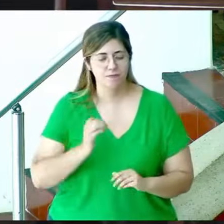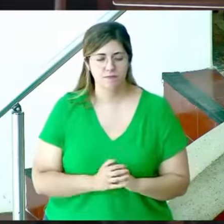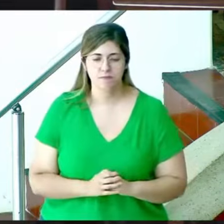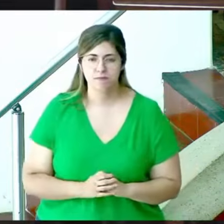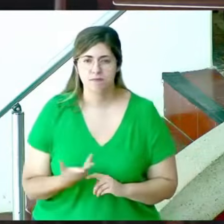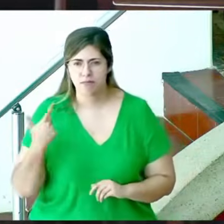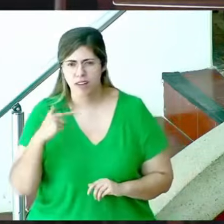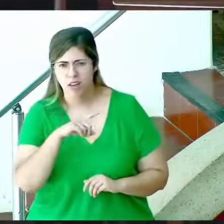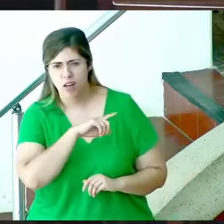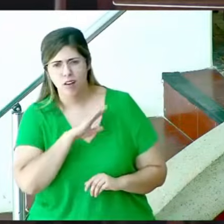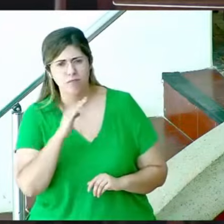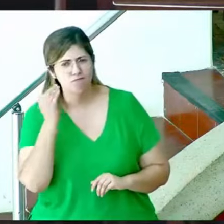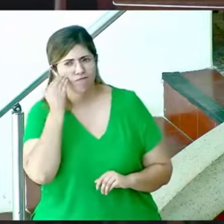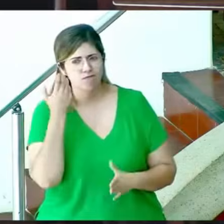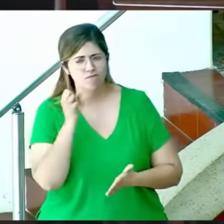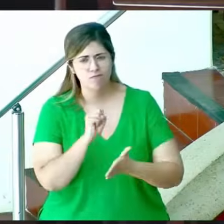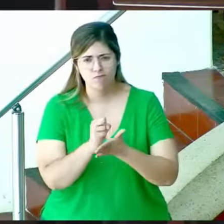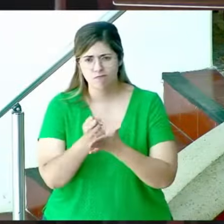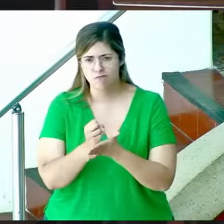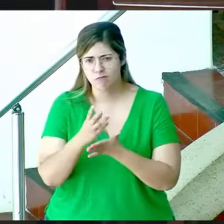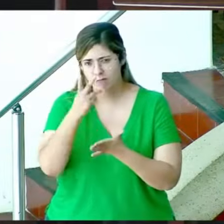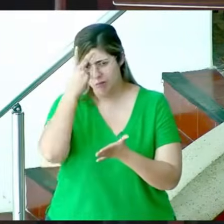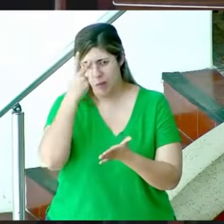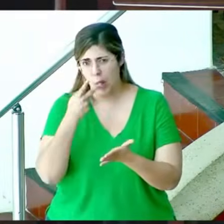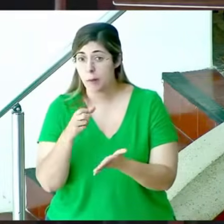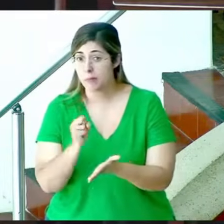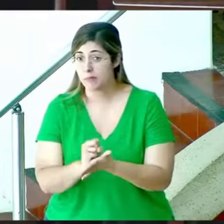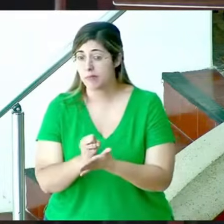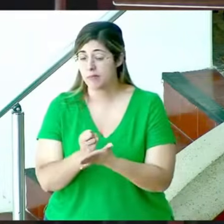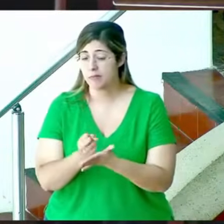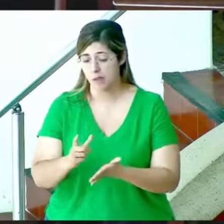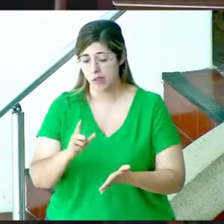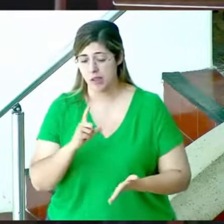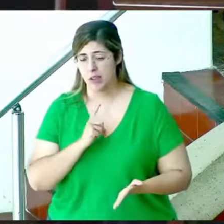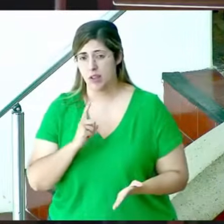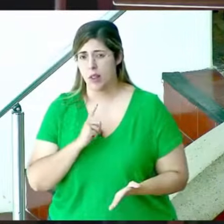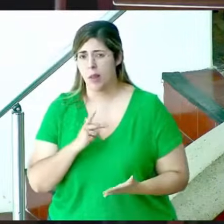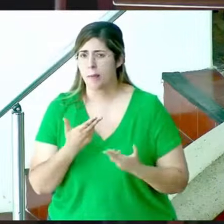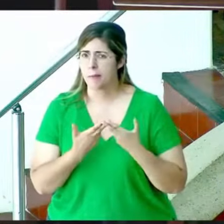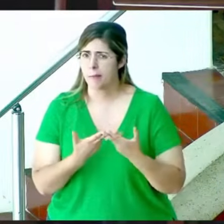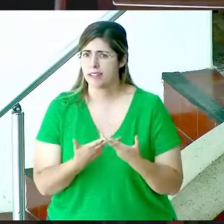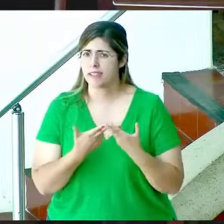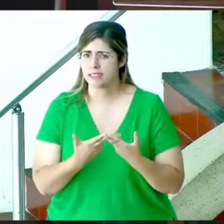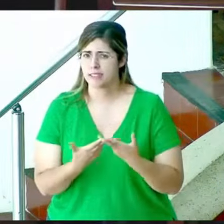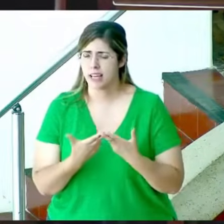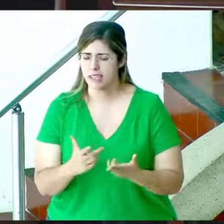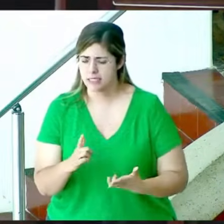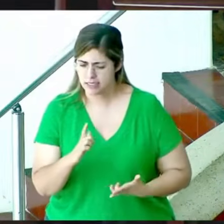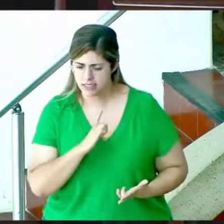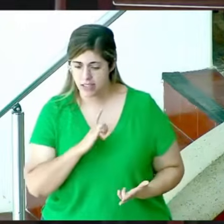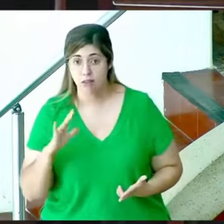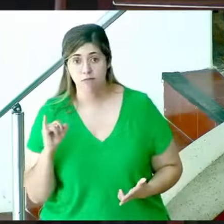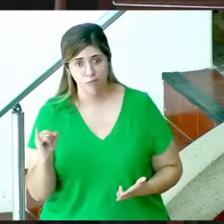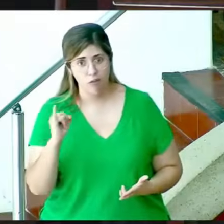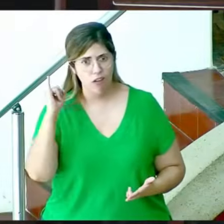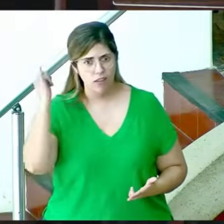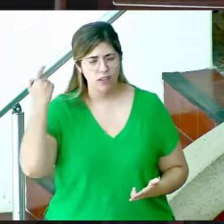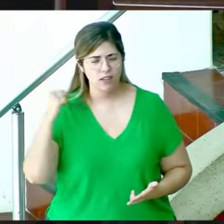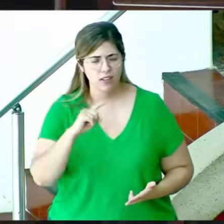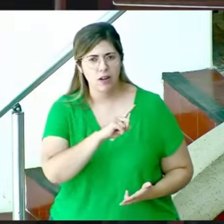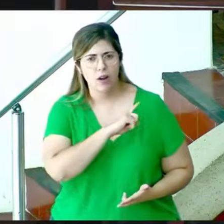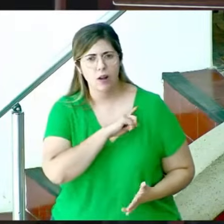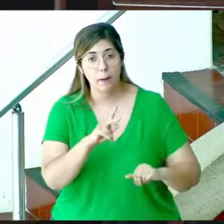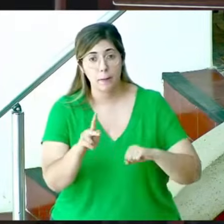sejam sóbrios, essa expressão sejam pacientes, é simplesmente muito importante. E quando